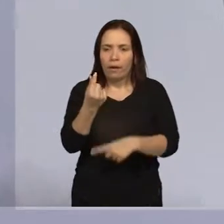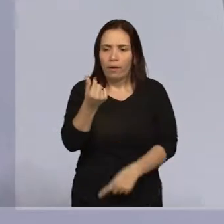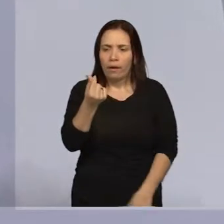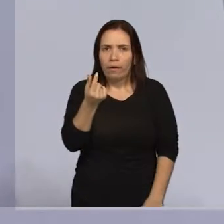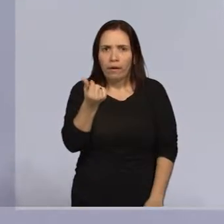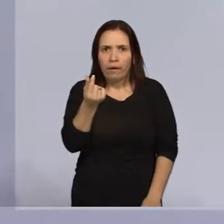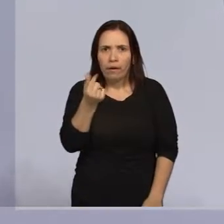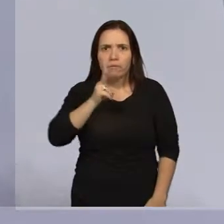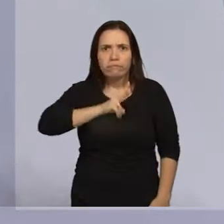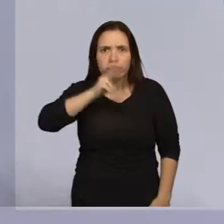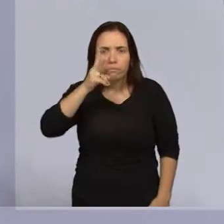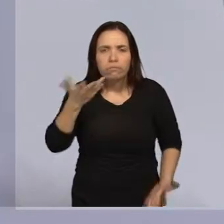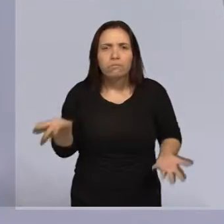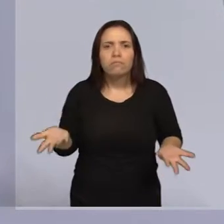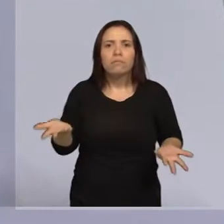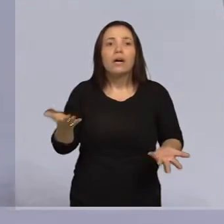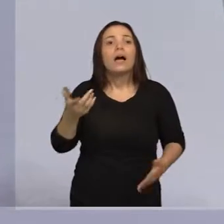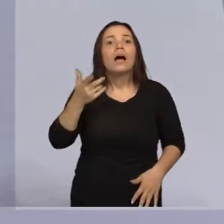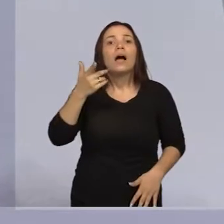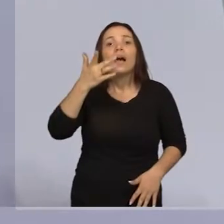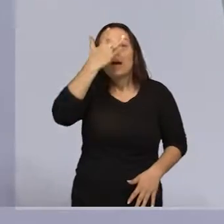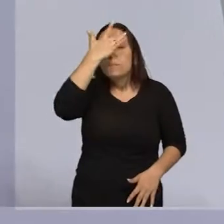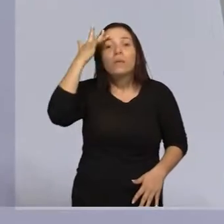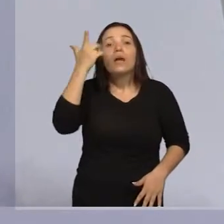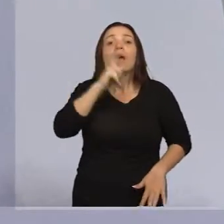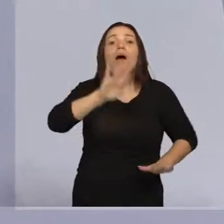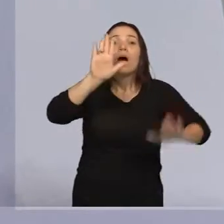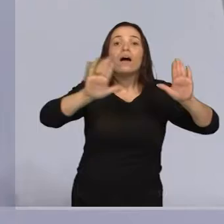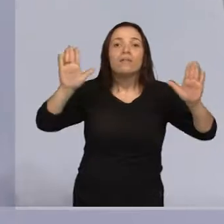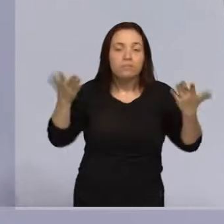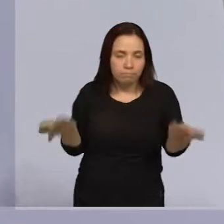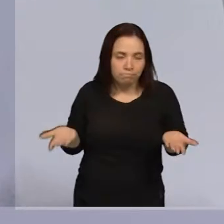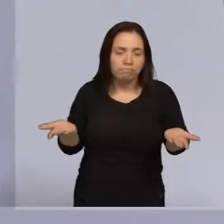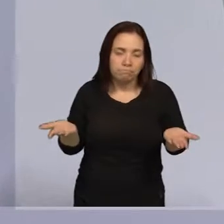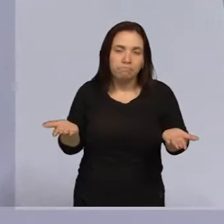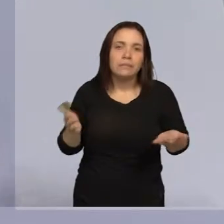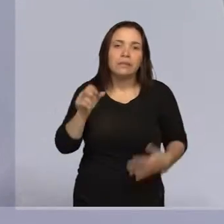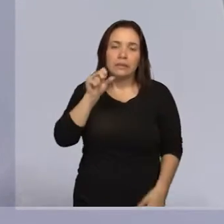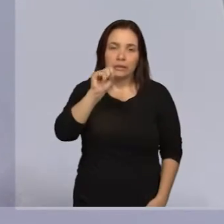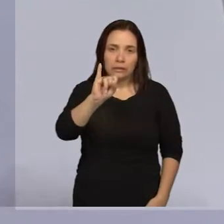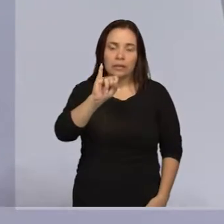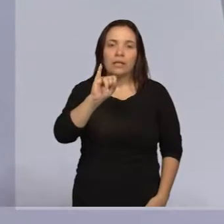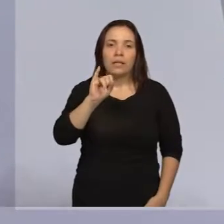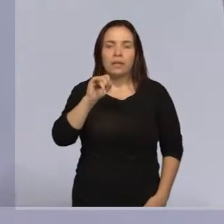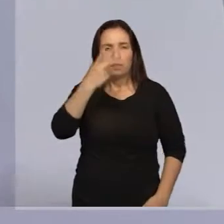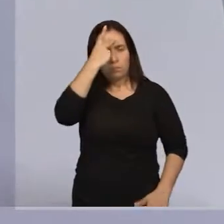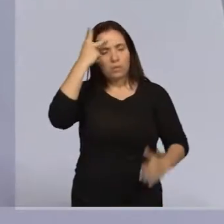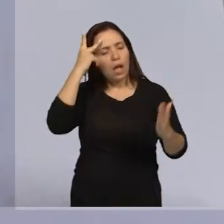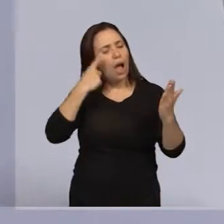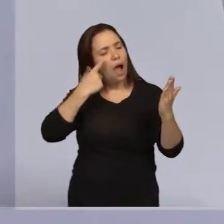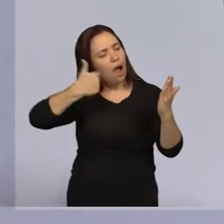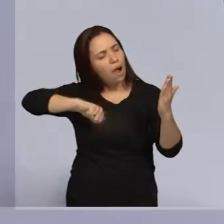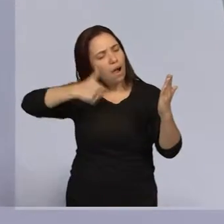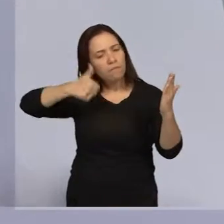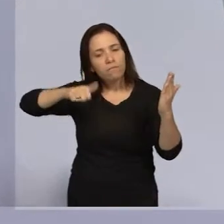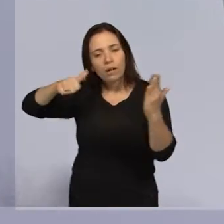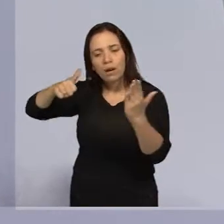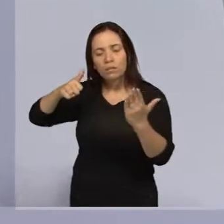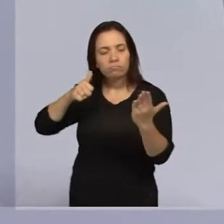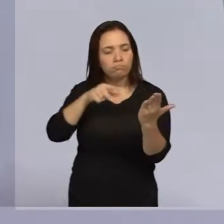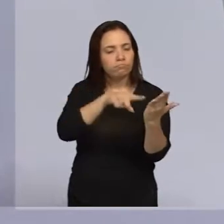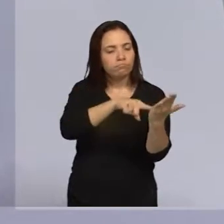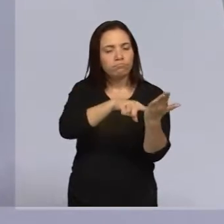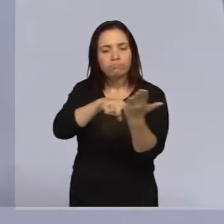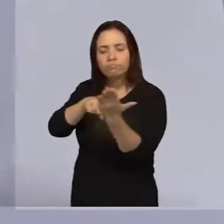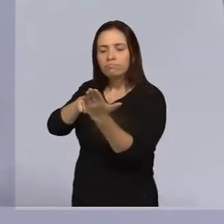valor, por quem venceu ou não venceu. Aí imagine que o burocrata que está lá analisando aquilo resolve botar um carimbo de